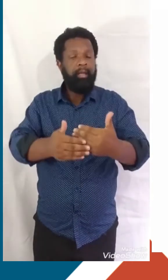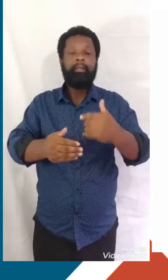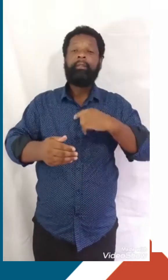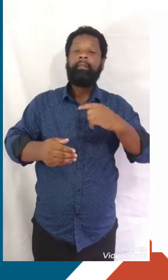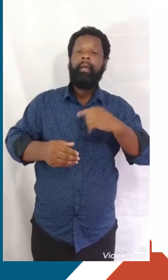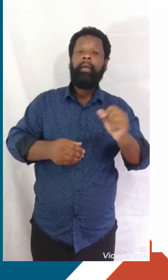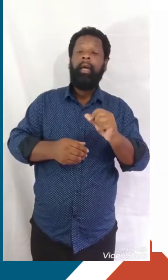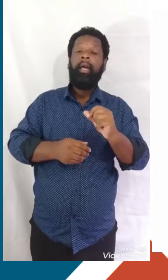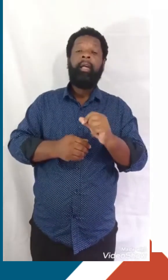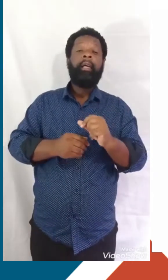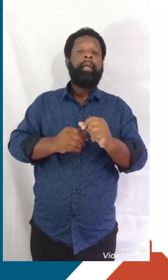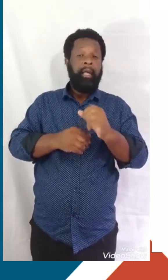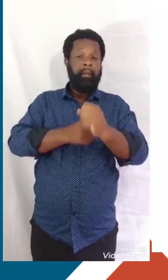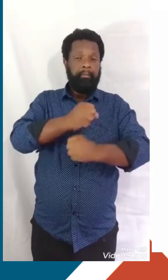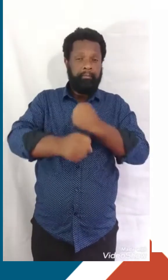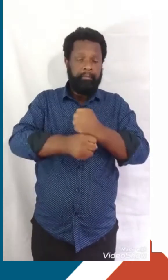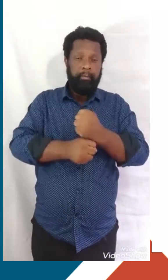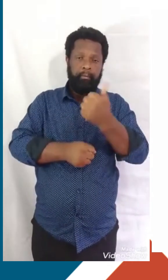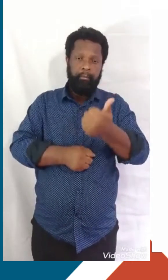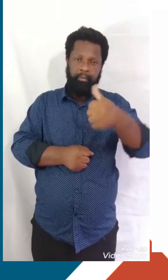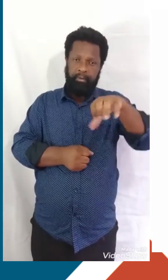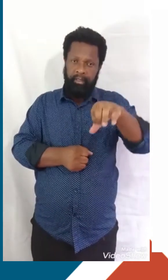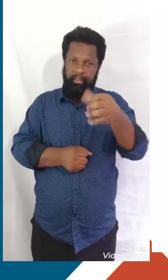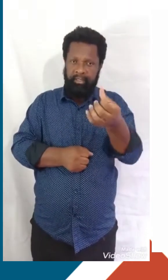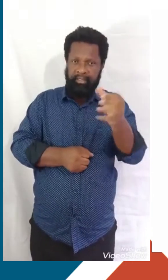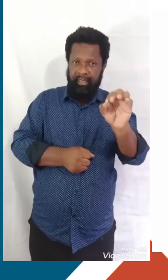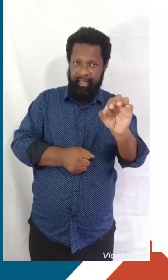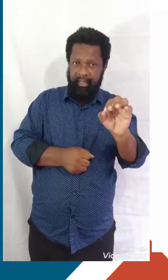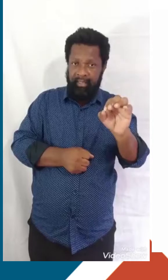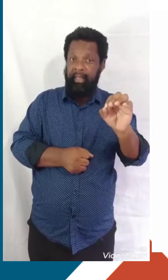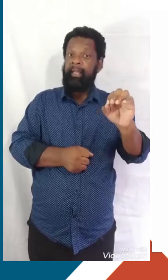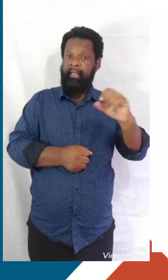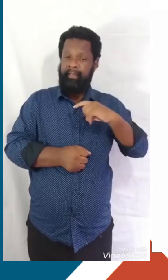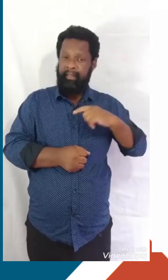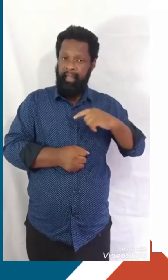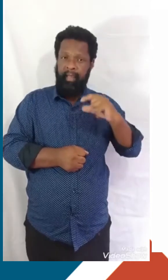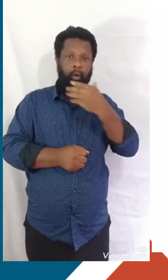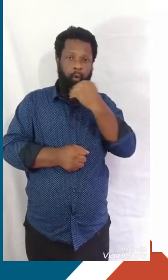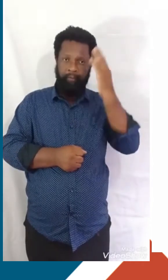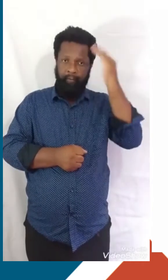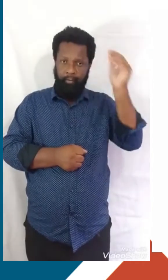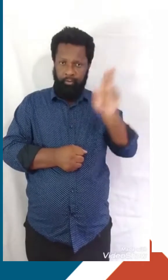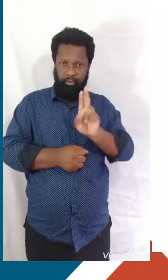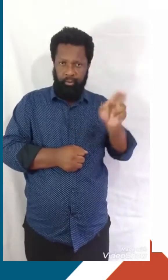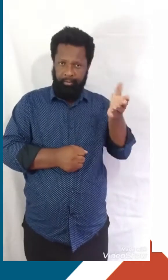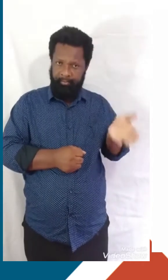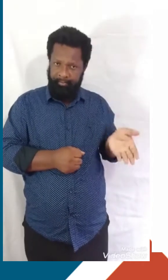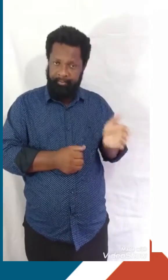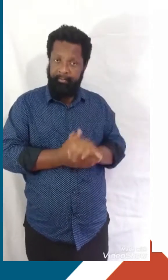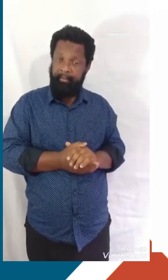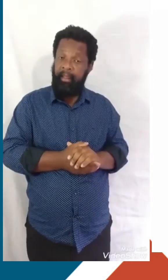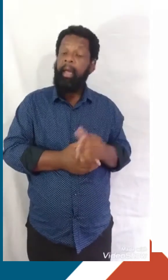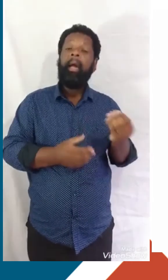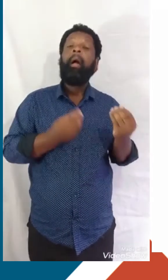Processo surge no fim da década de 60, tem como precursor Vladimir Dias Pino. Propõe uma